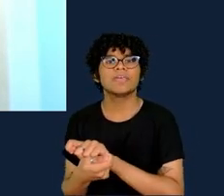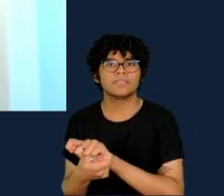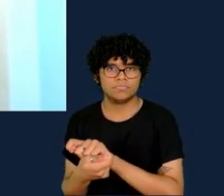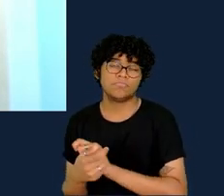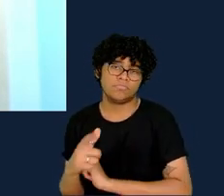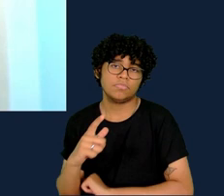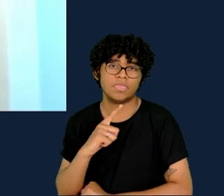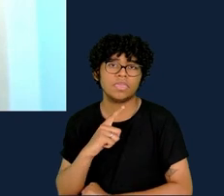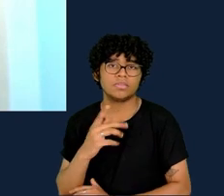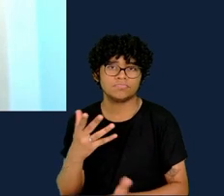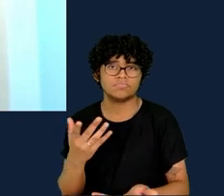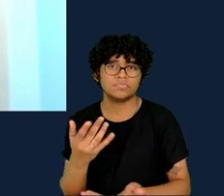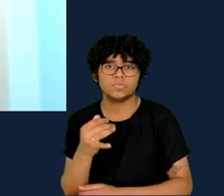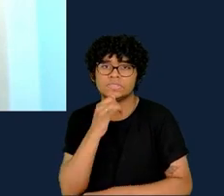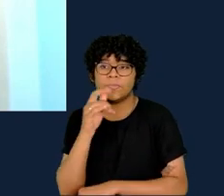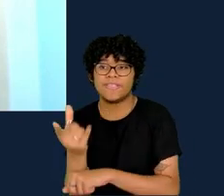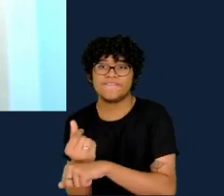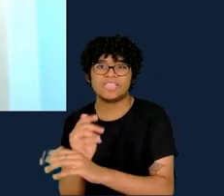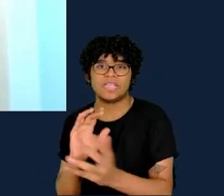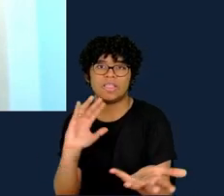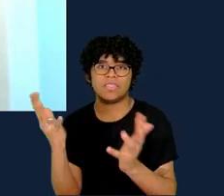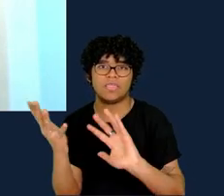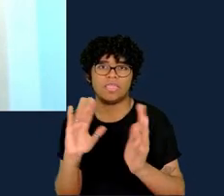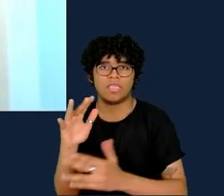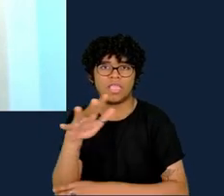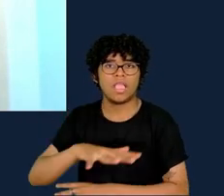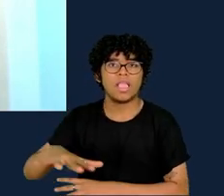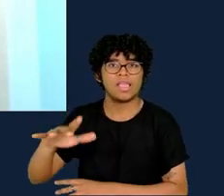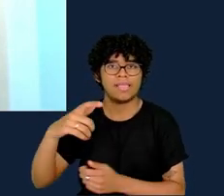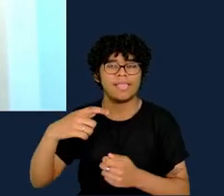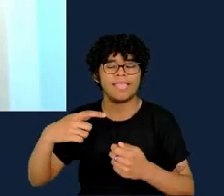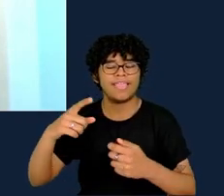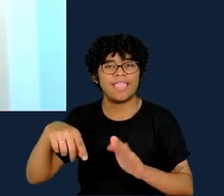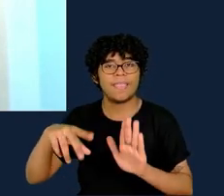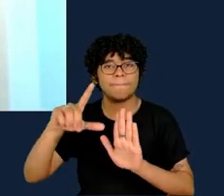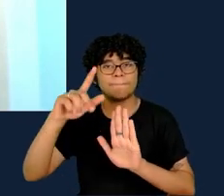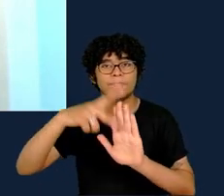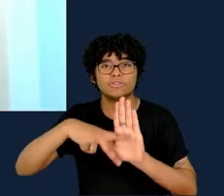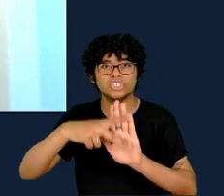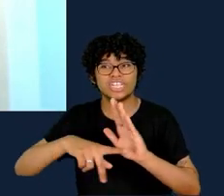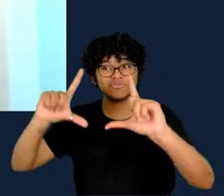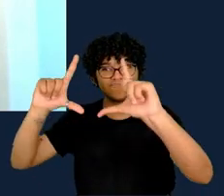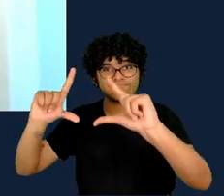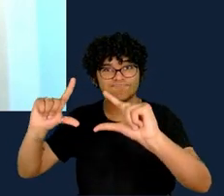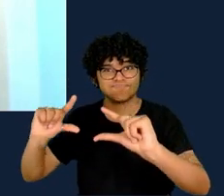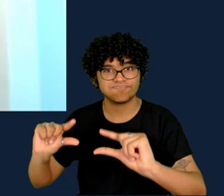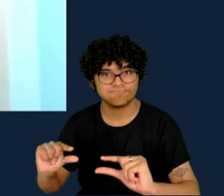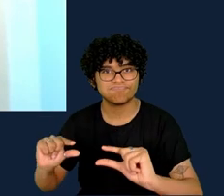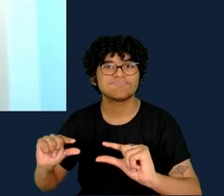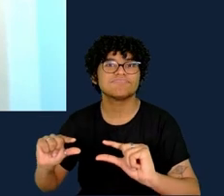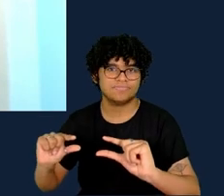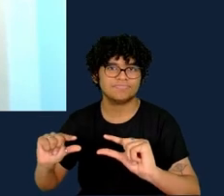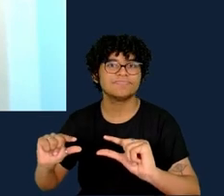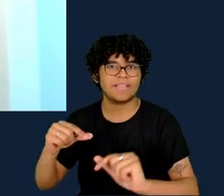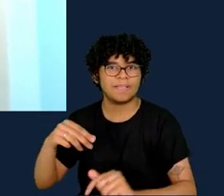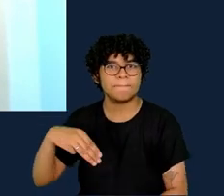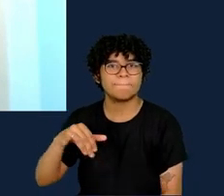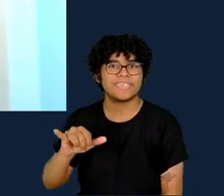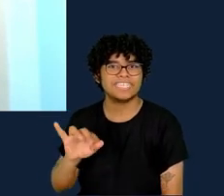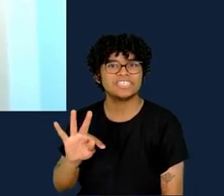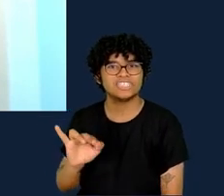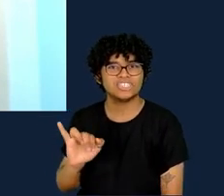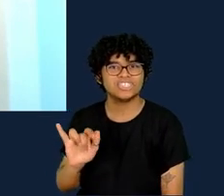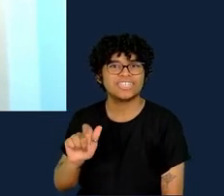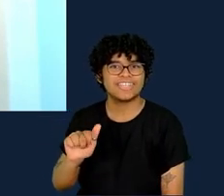finanças climáticas entram em projetos de mitigação, etc. Então, e é verdade. Muitos lugares do mundo, quando a gente faz